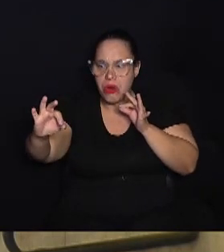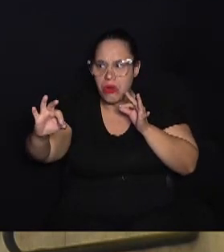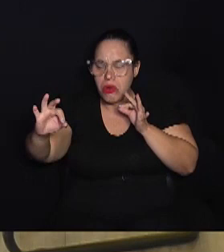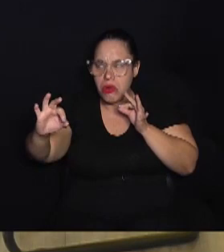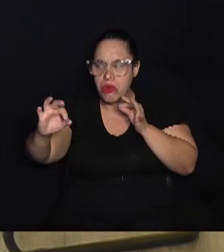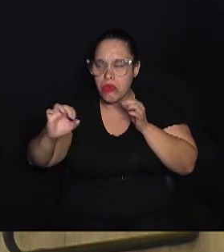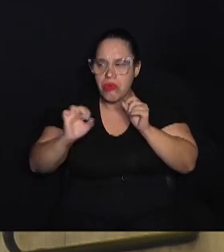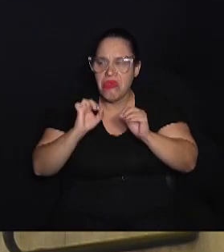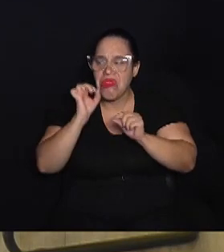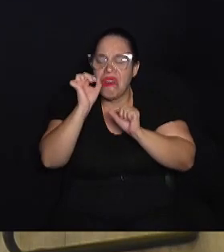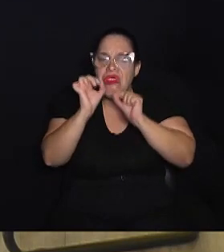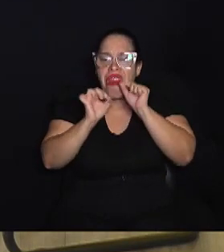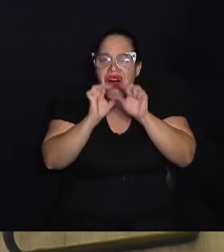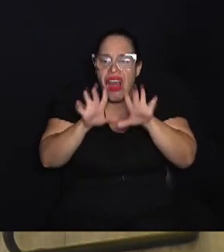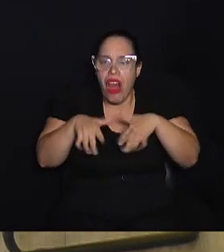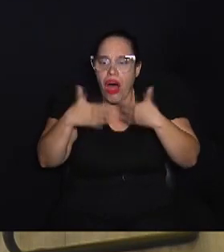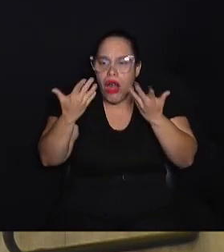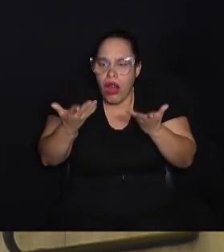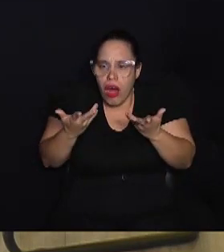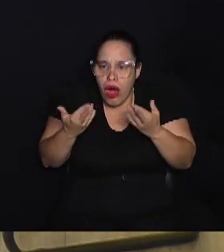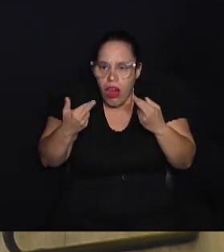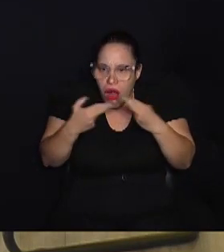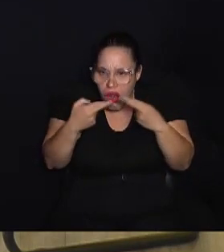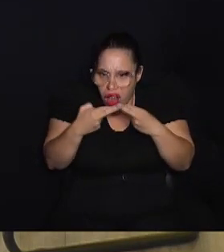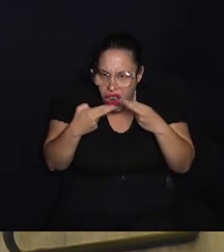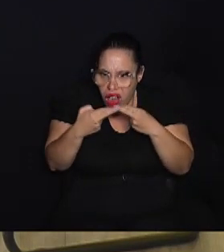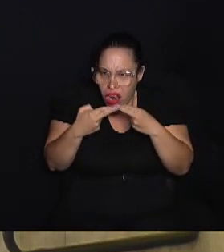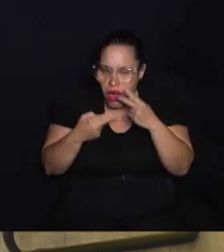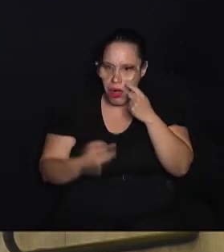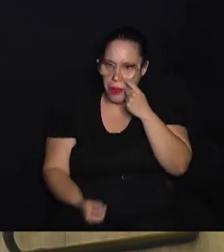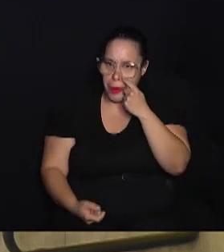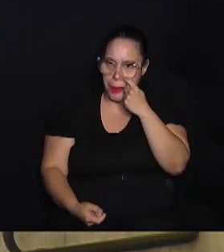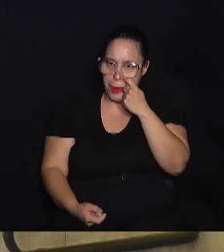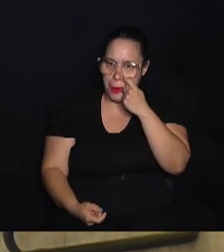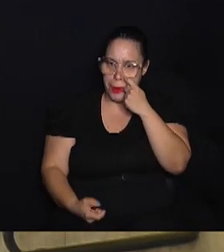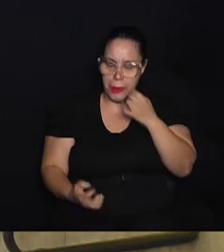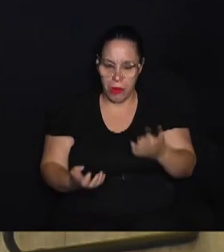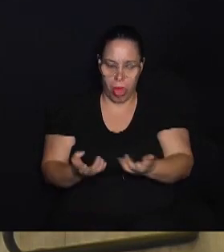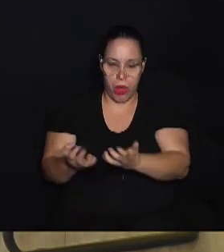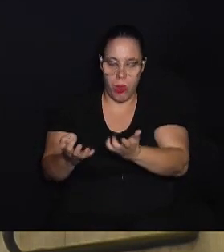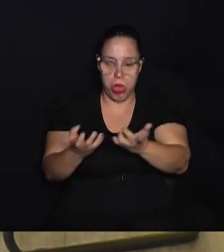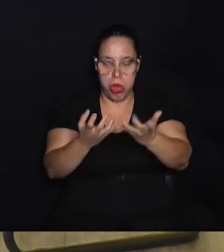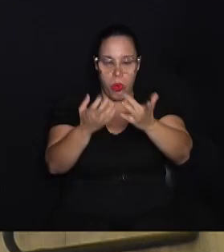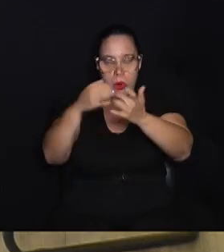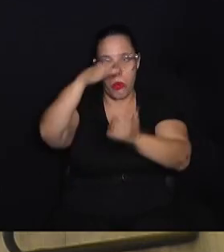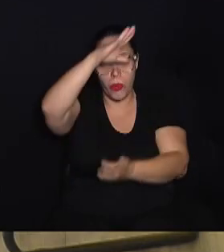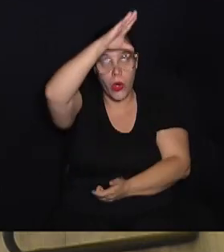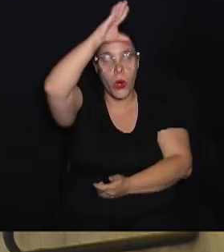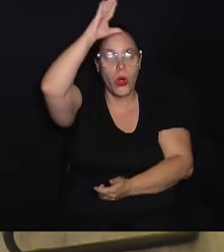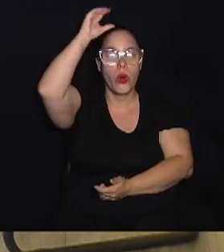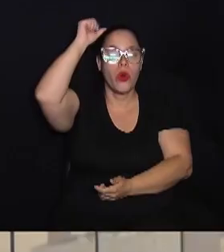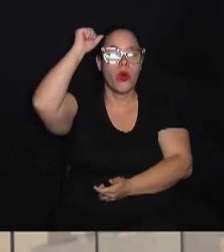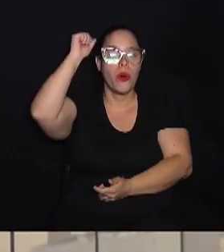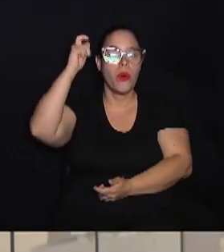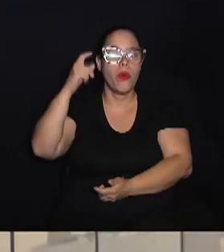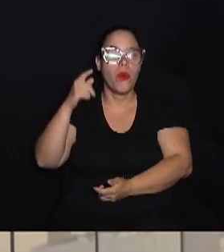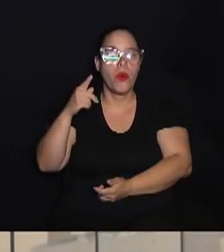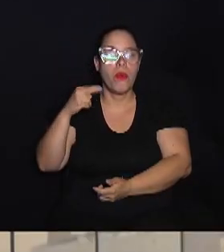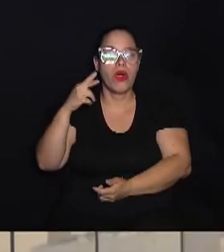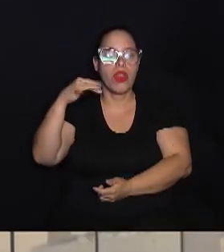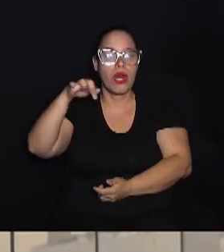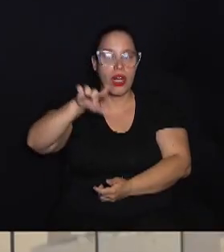tenha? Sim, tem muito a ver com a questão das queimadas na Amazônia e também no Pantanal.